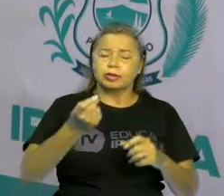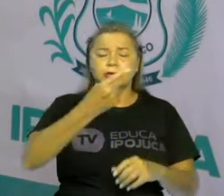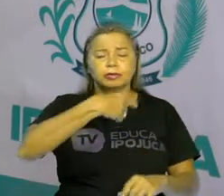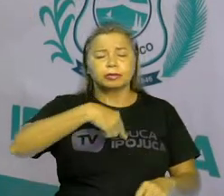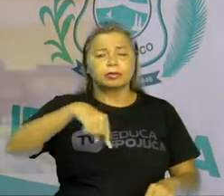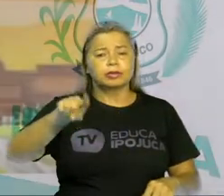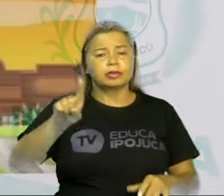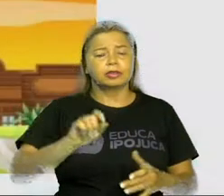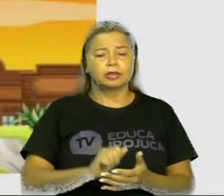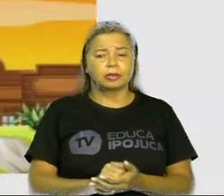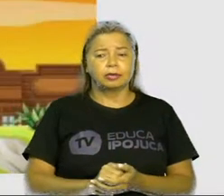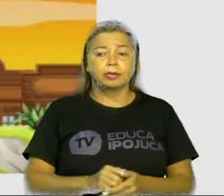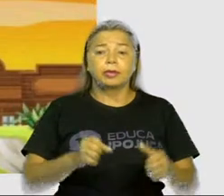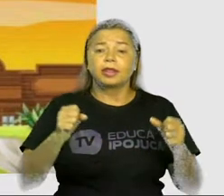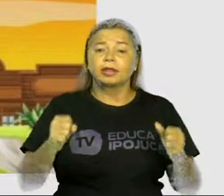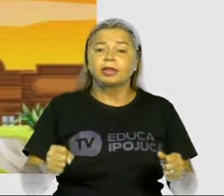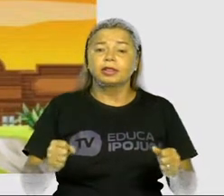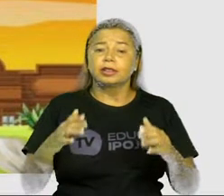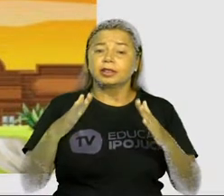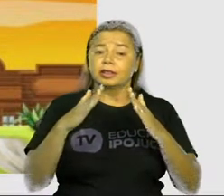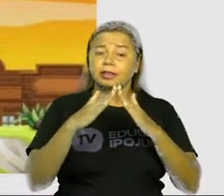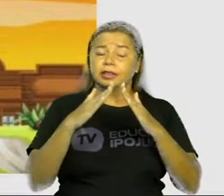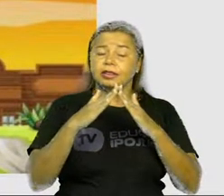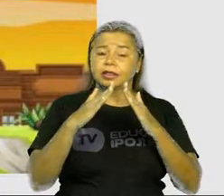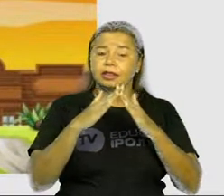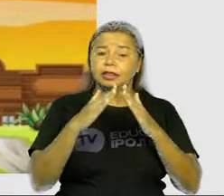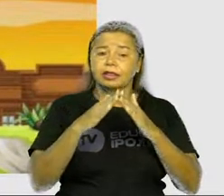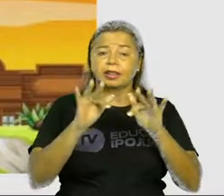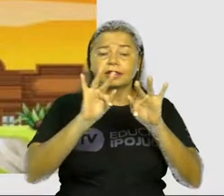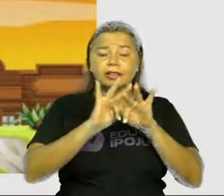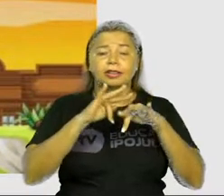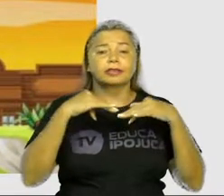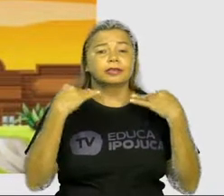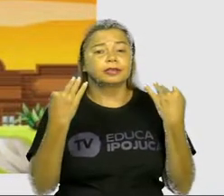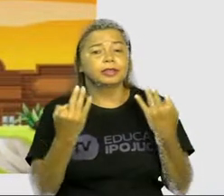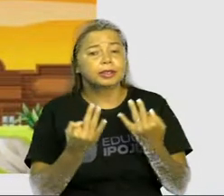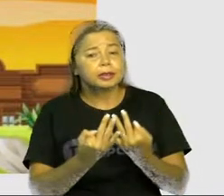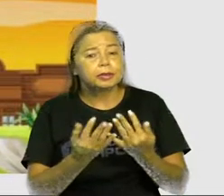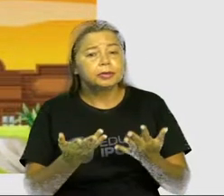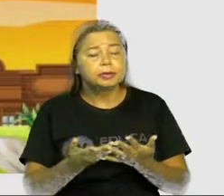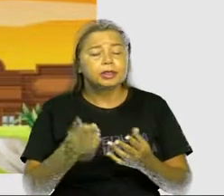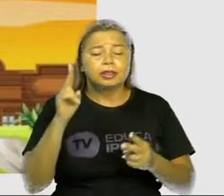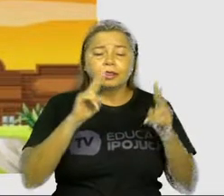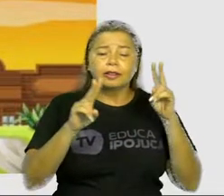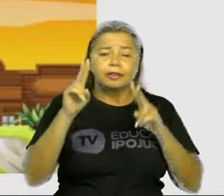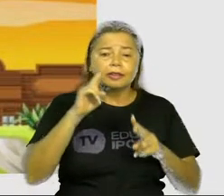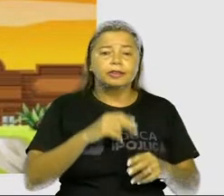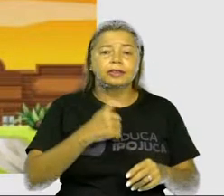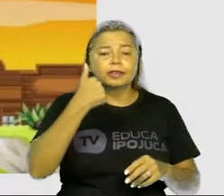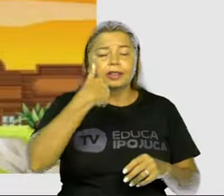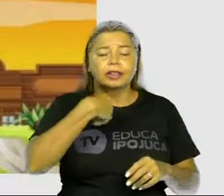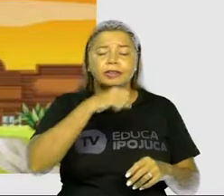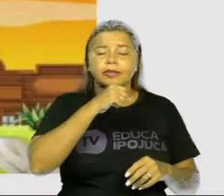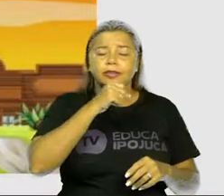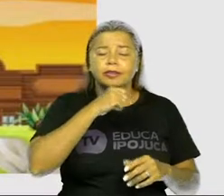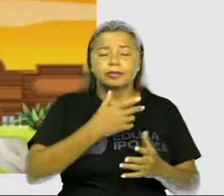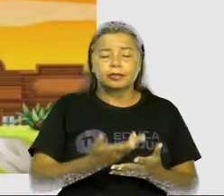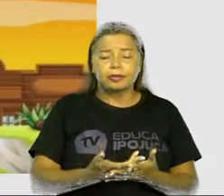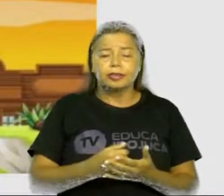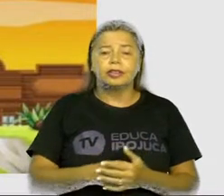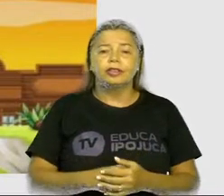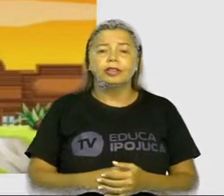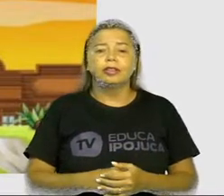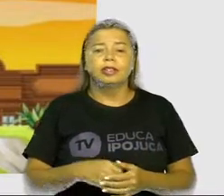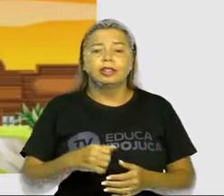ir na casa de um familiar, né? Isso, visitar a vovó, o vovô, uma tia. Podemos ir também a uma